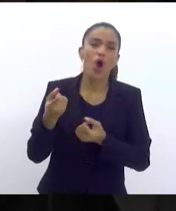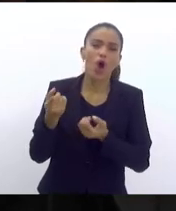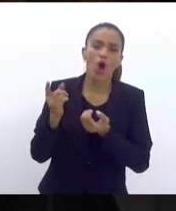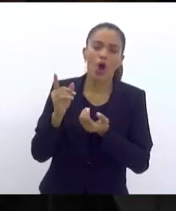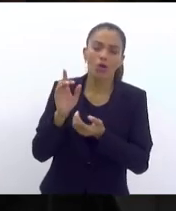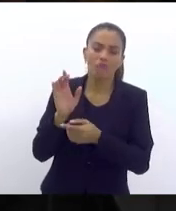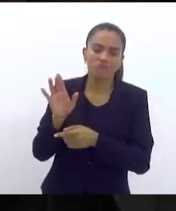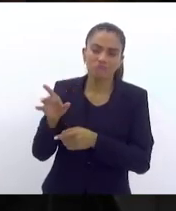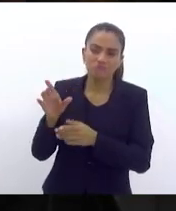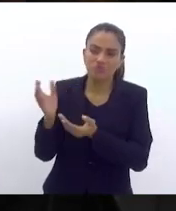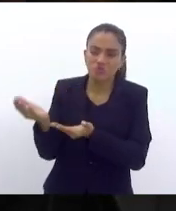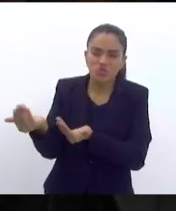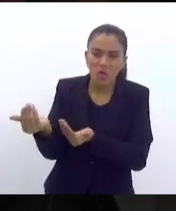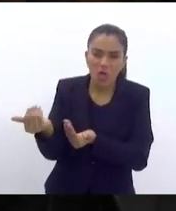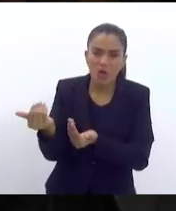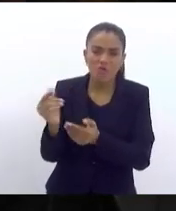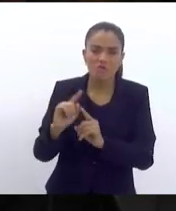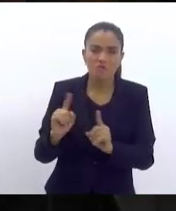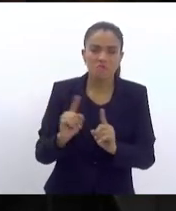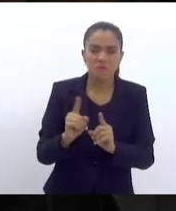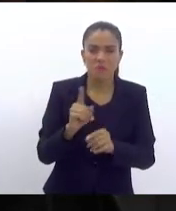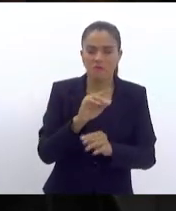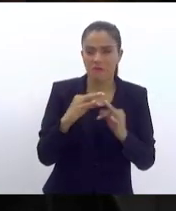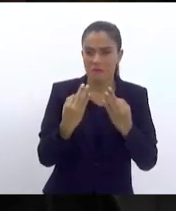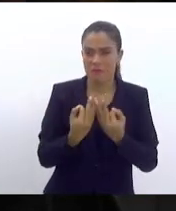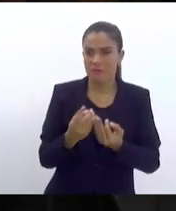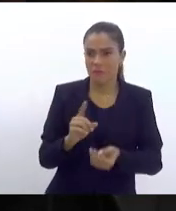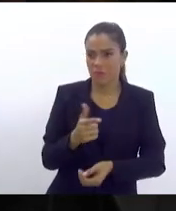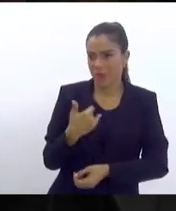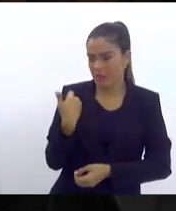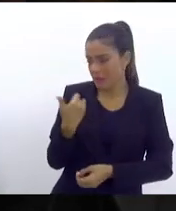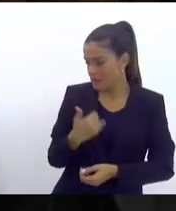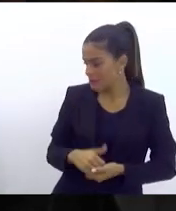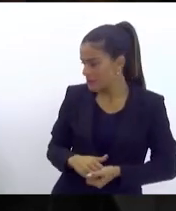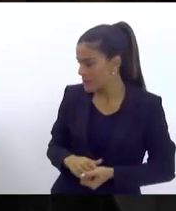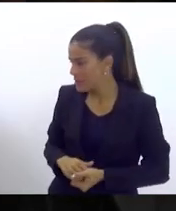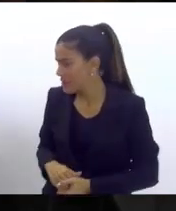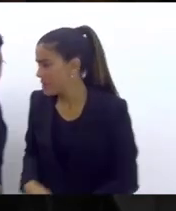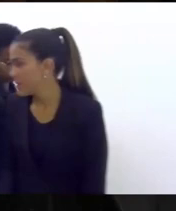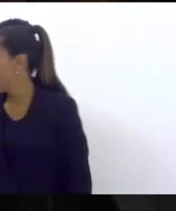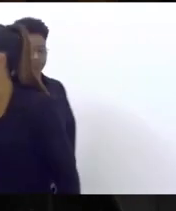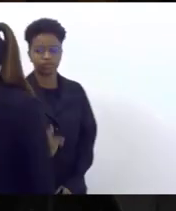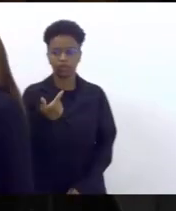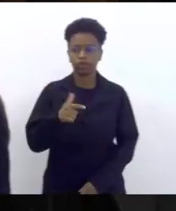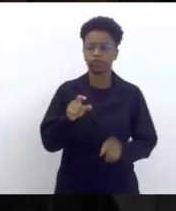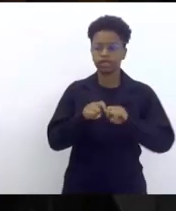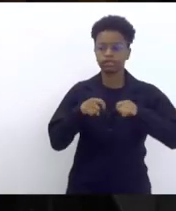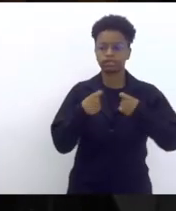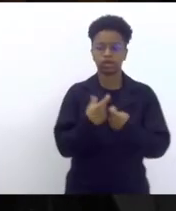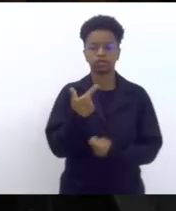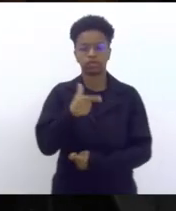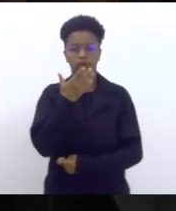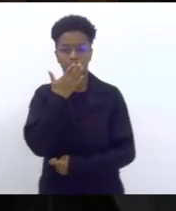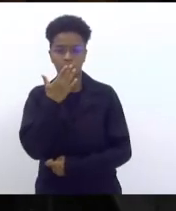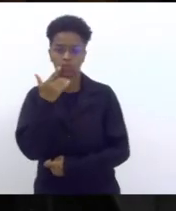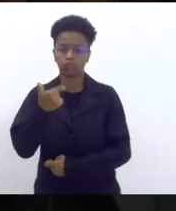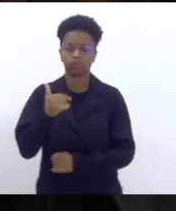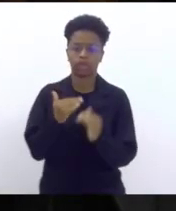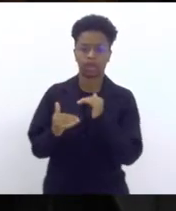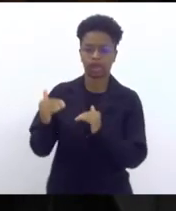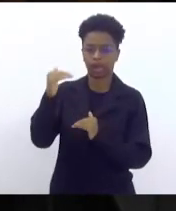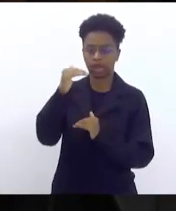de família a droga não tem idade não tem sexo não tem cor não tem classe social e nós